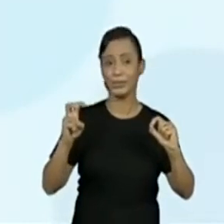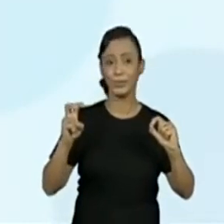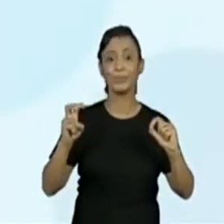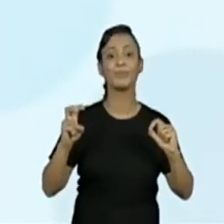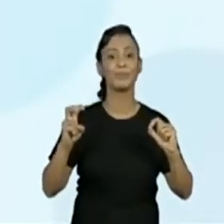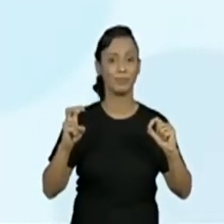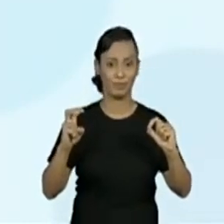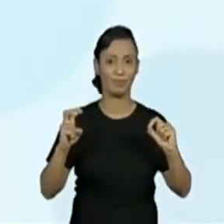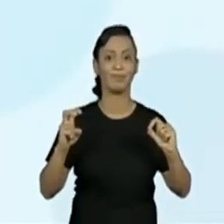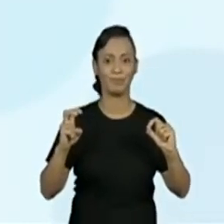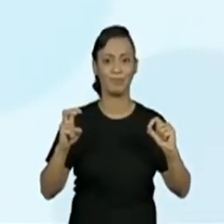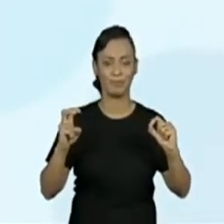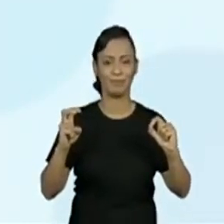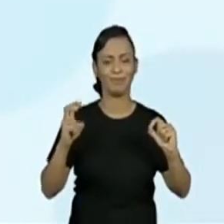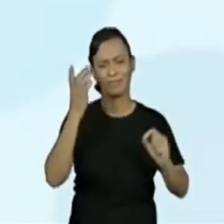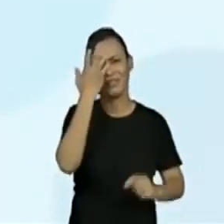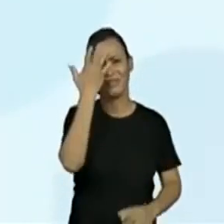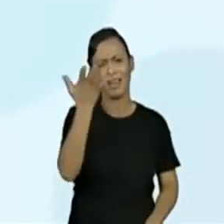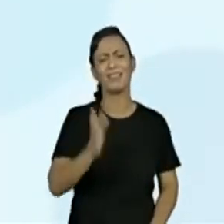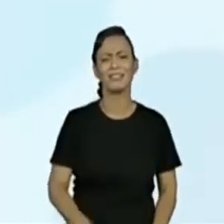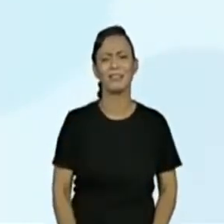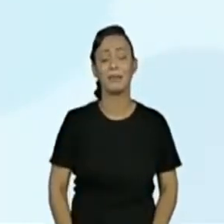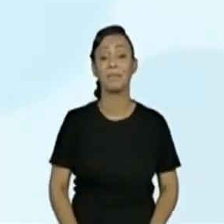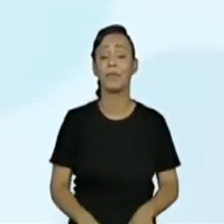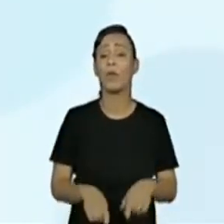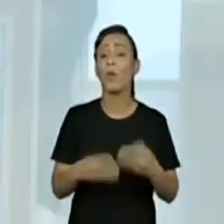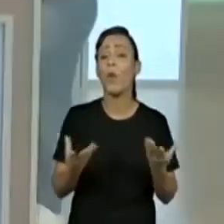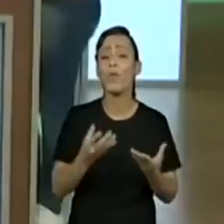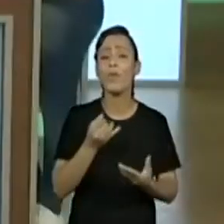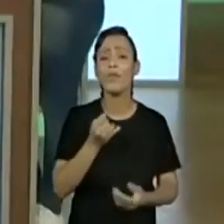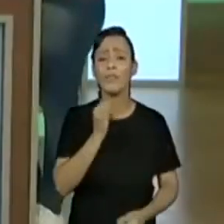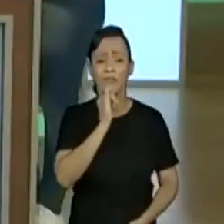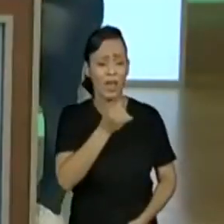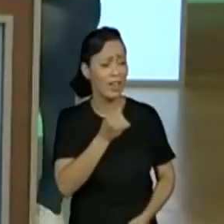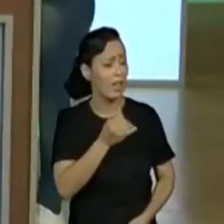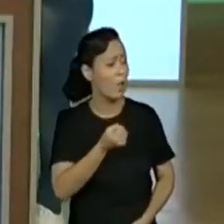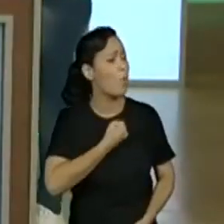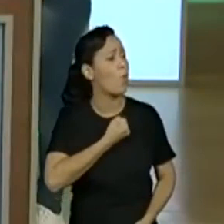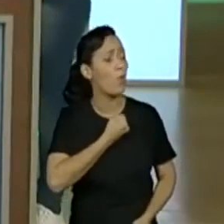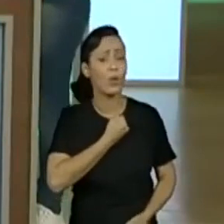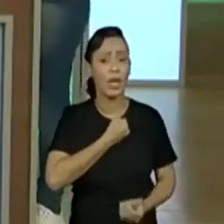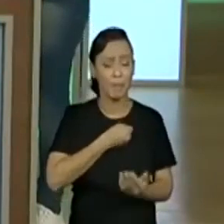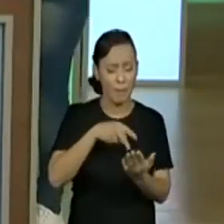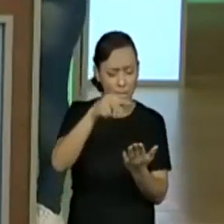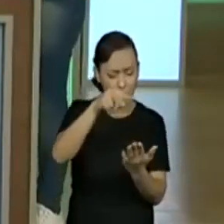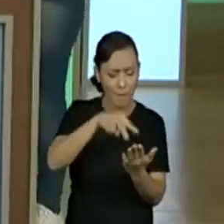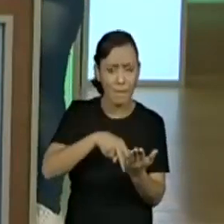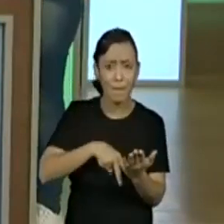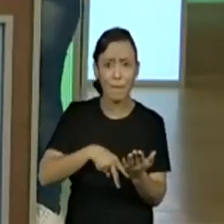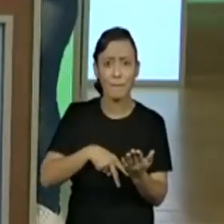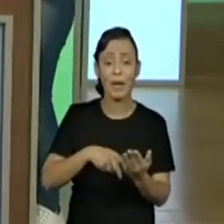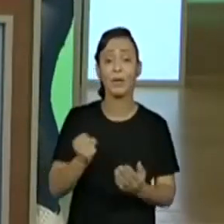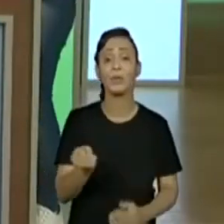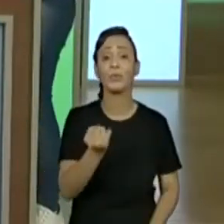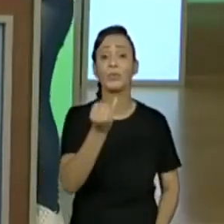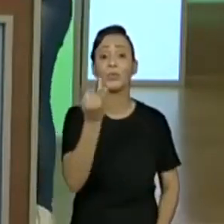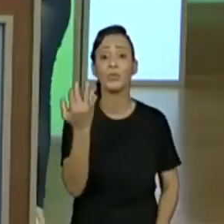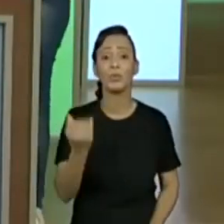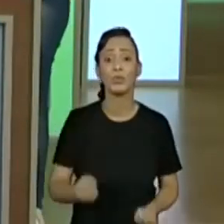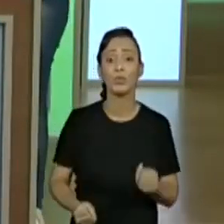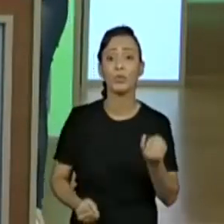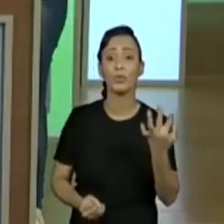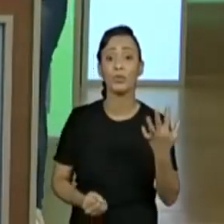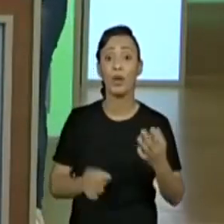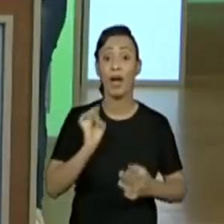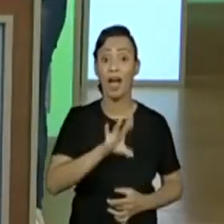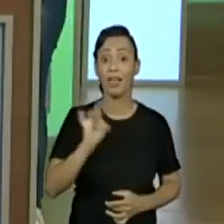número 5, muito fácil. O número 5. Lembrando que recitação nada mais é do que a leitura. Então, isso. Ele apresentou os algarismos para o